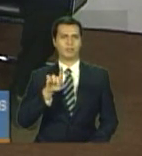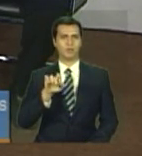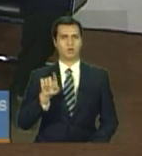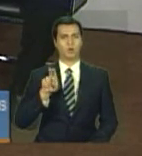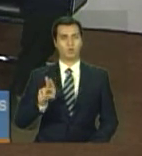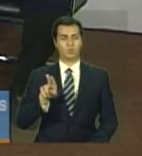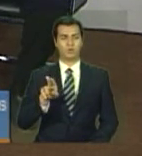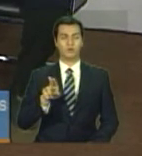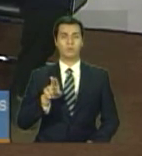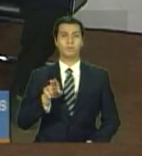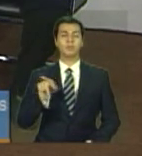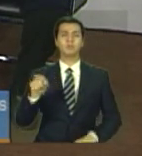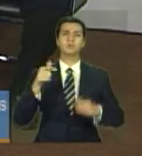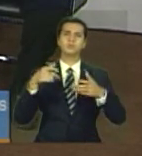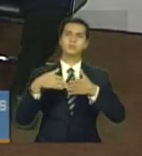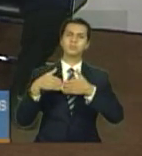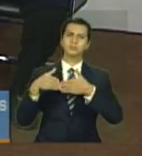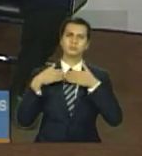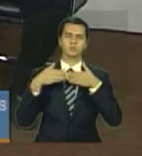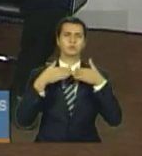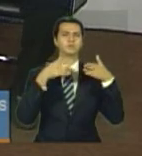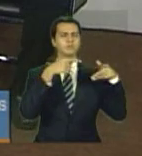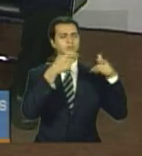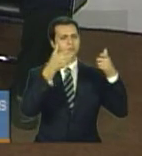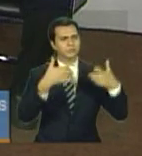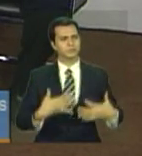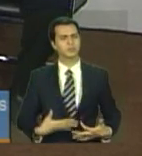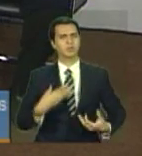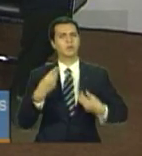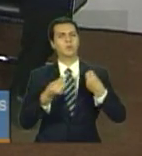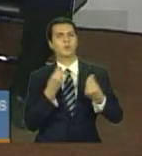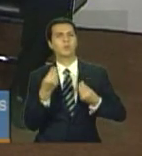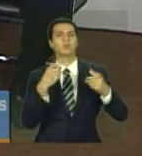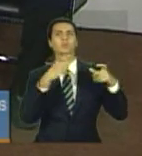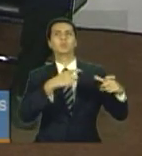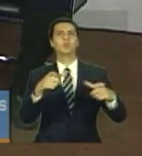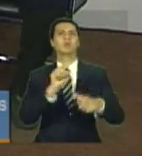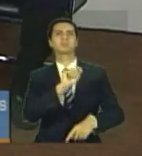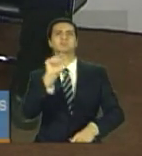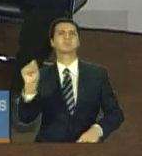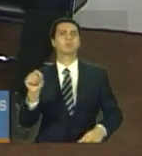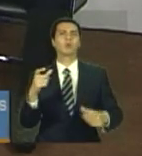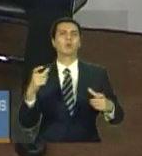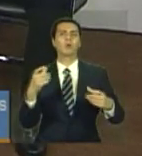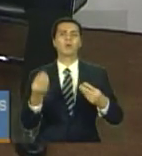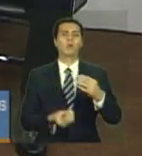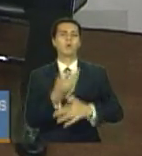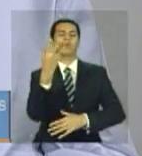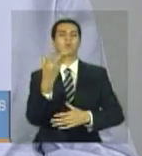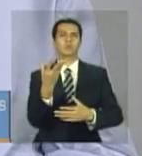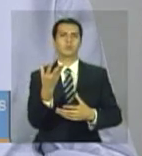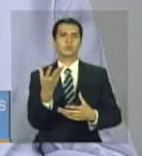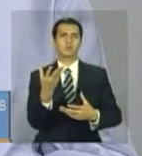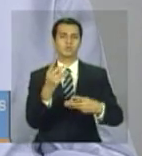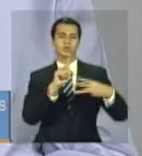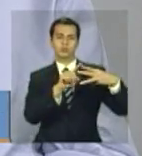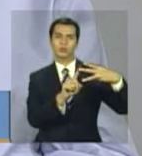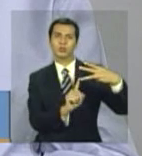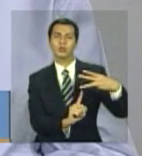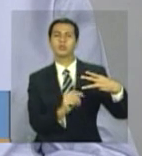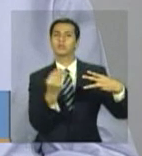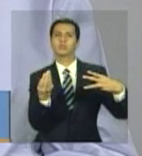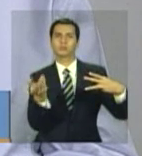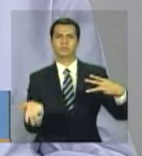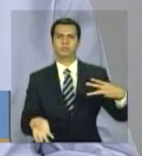sobre a questão da localização desses equipamentos. Eu gostaria que o senhor comentasse um pouquinho a respeito disso. Bom, a localização